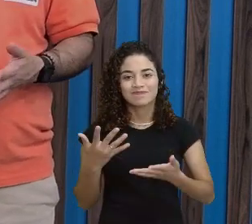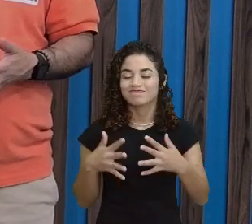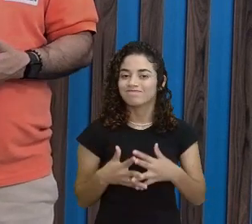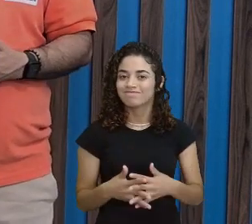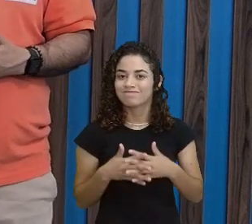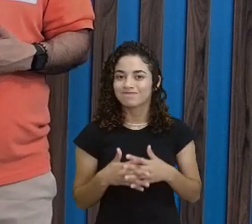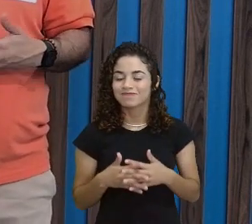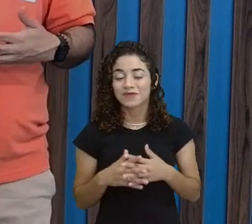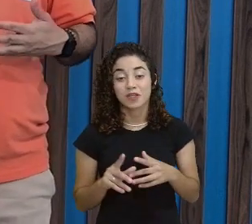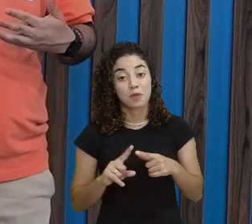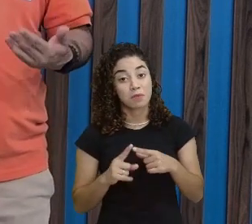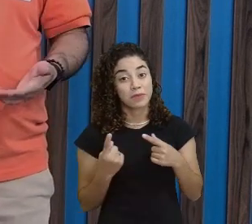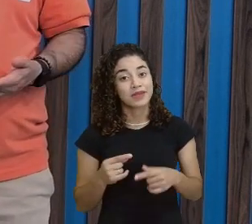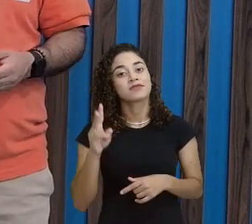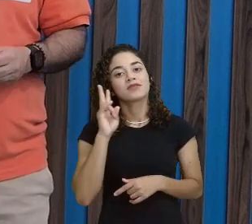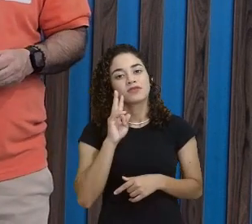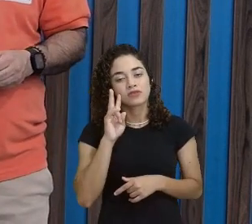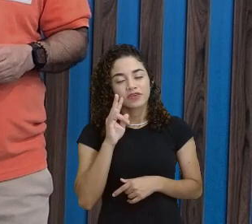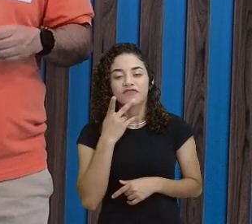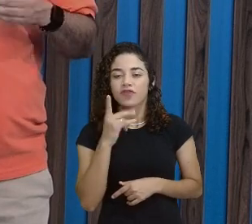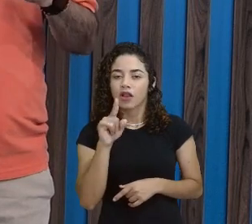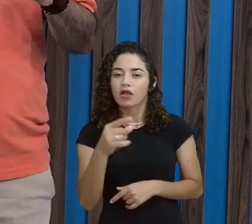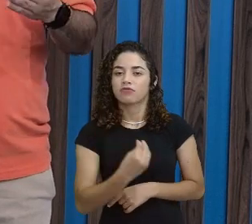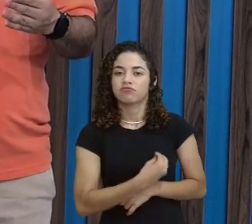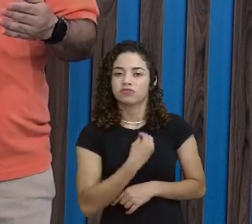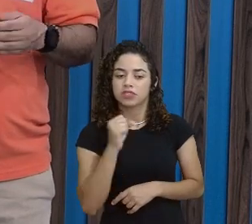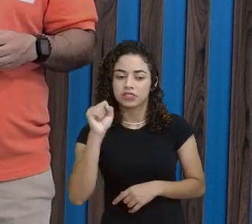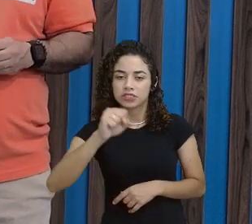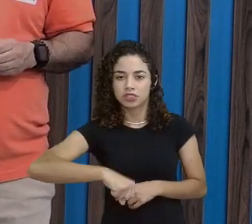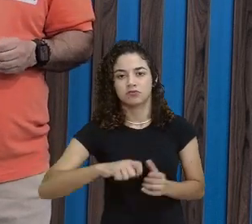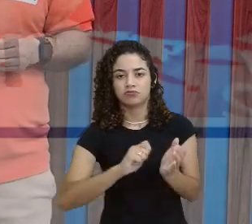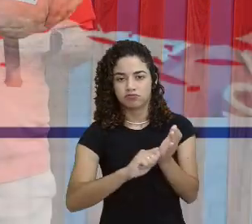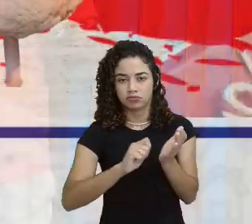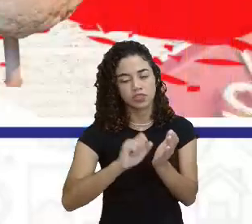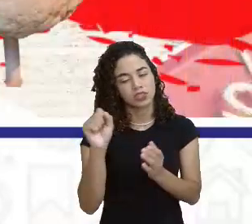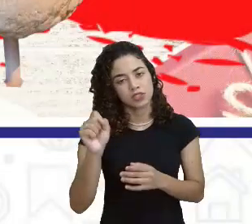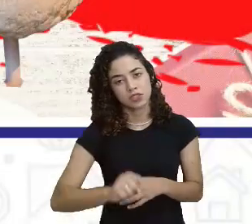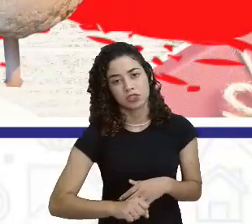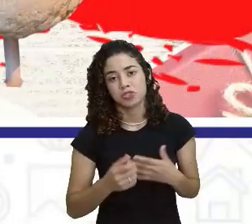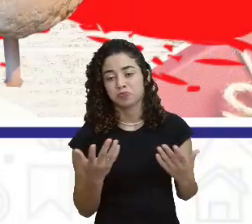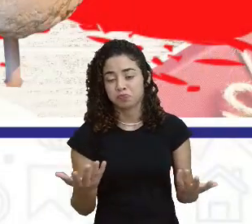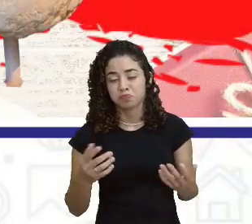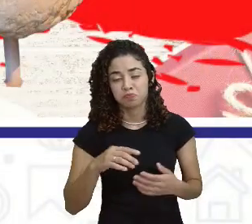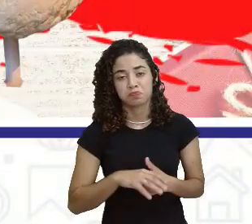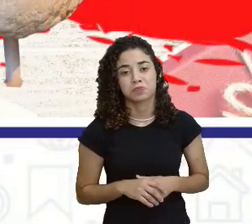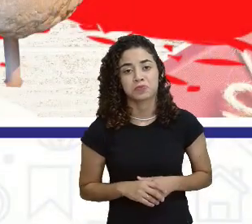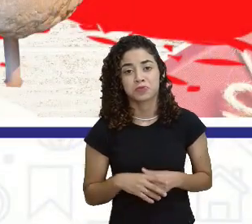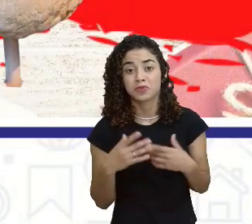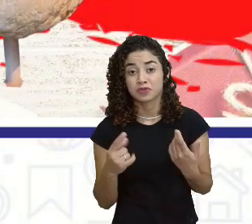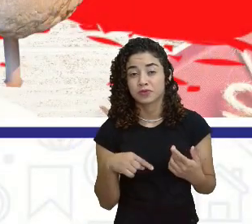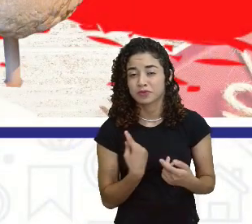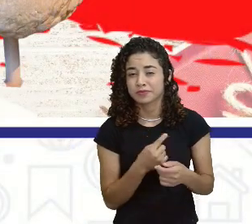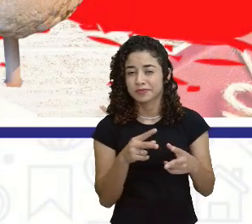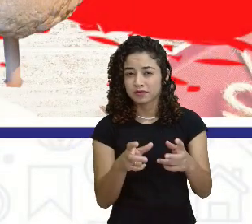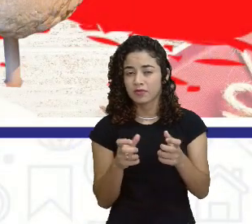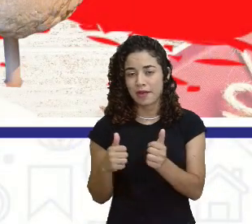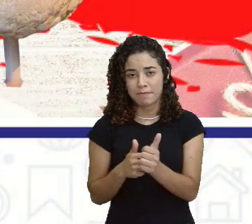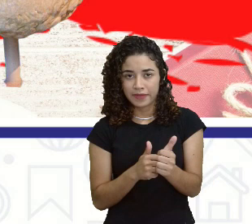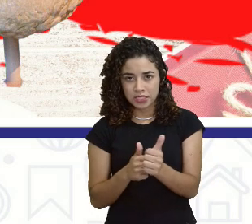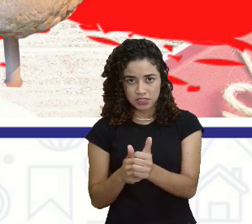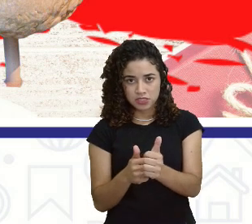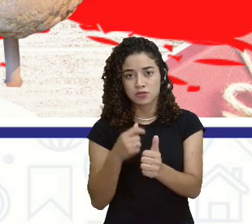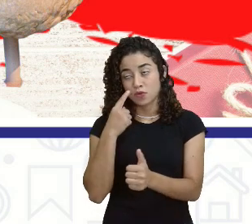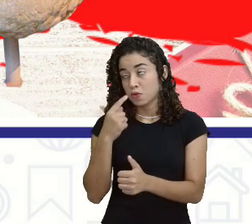que diz, né, que ele esteve presente. Então, quando a gente vê a perseguição do Diocleciano, né, a